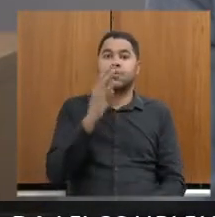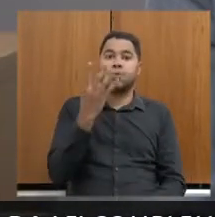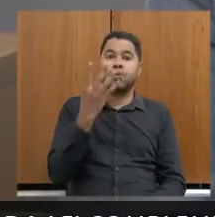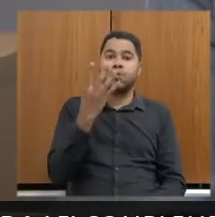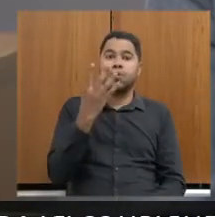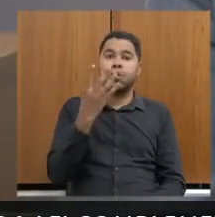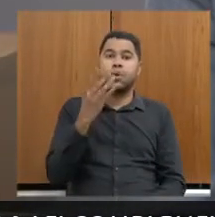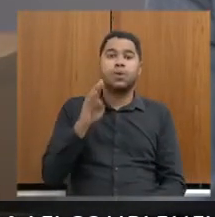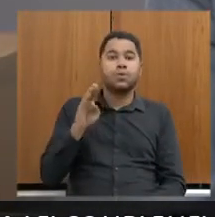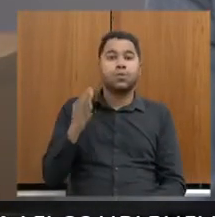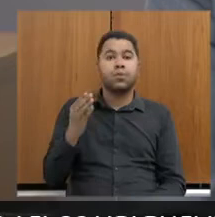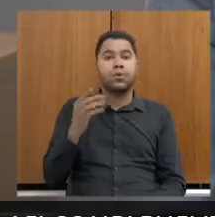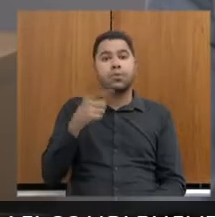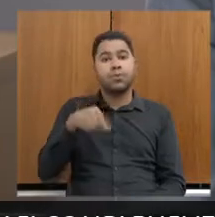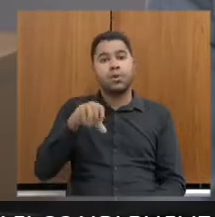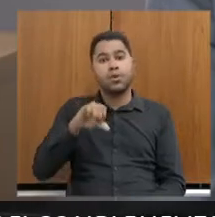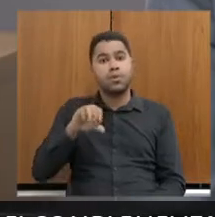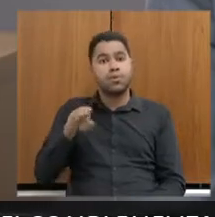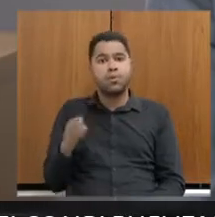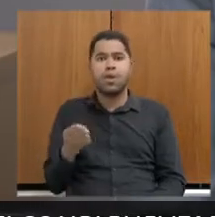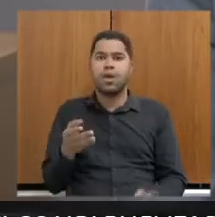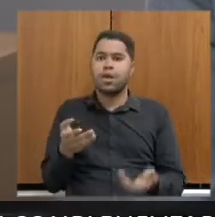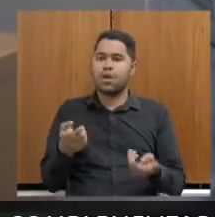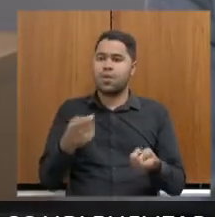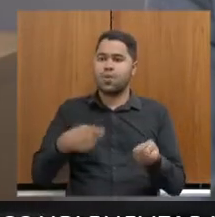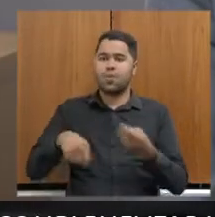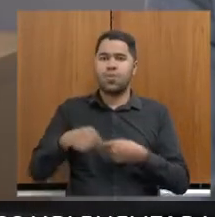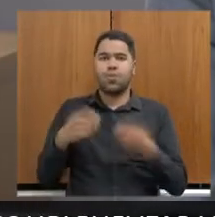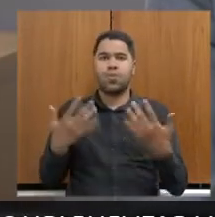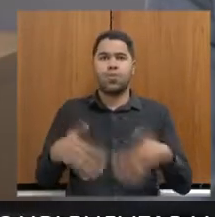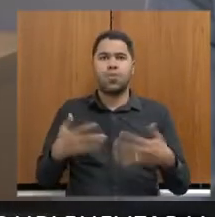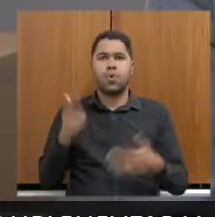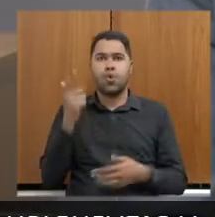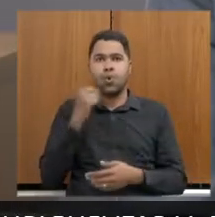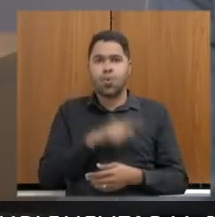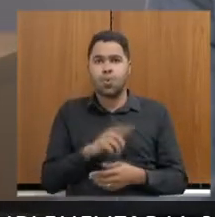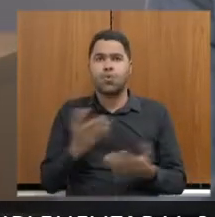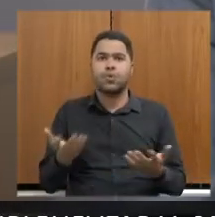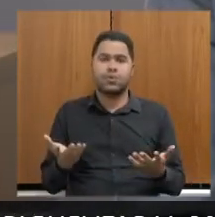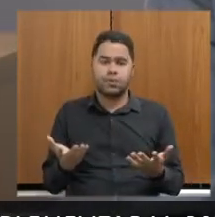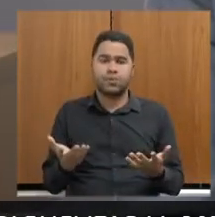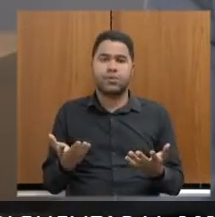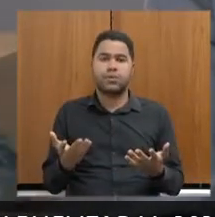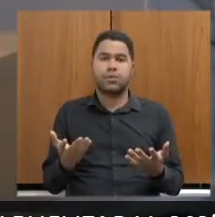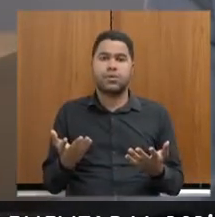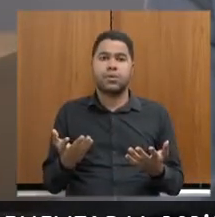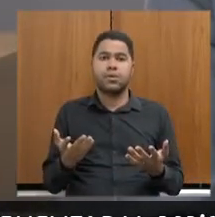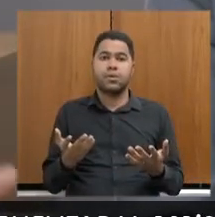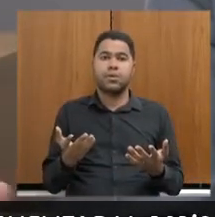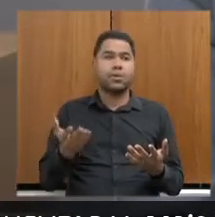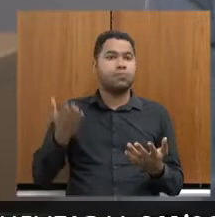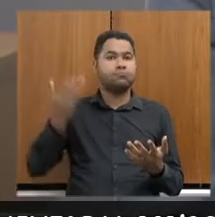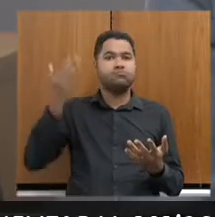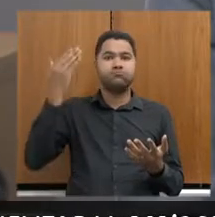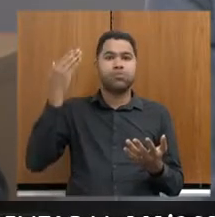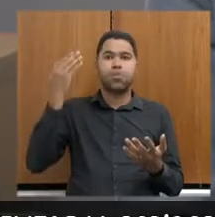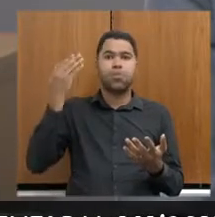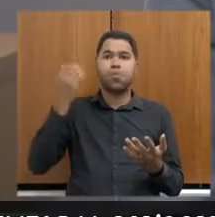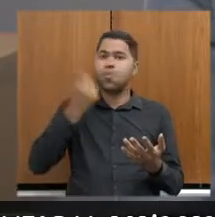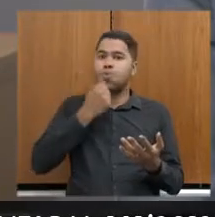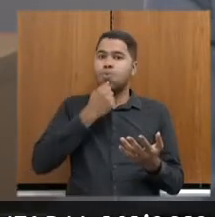96 então seja aqui gestão é essa que conseguiu fazer com que algo que na história não